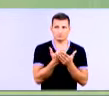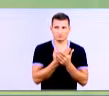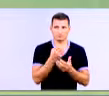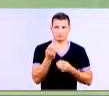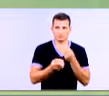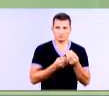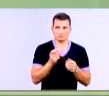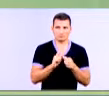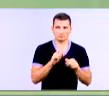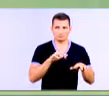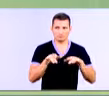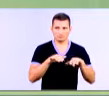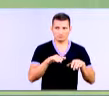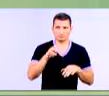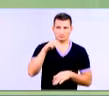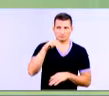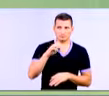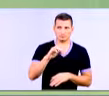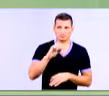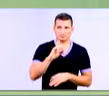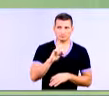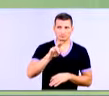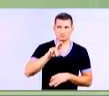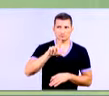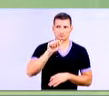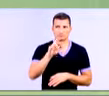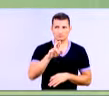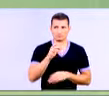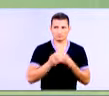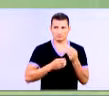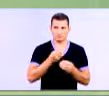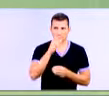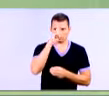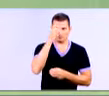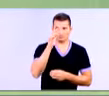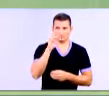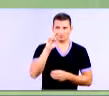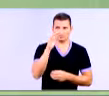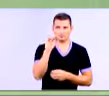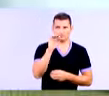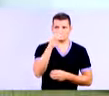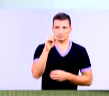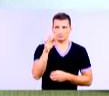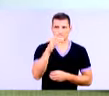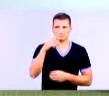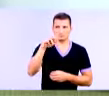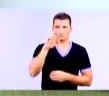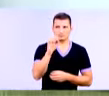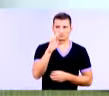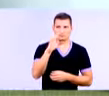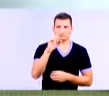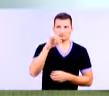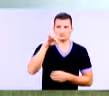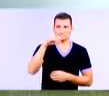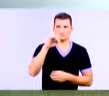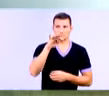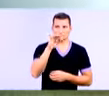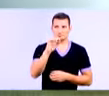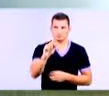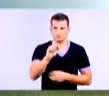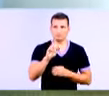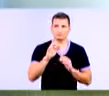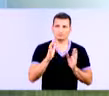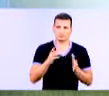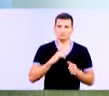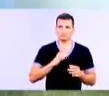programação modular, basicamente como criar funções e procedimentos. Então já está tudo preparado para vocês, a gente já montou um modelo para